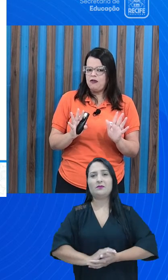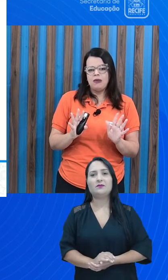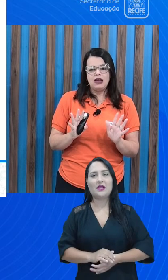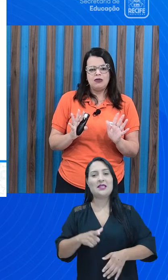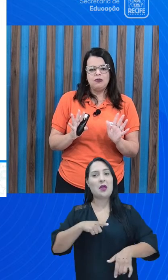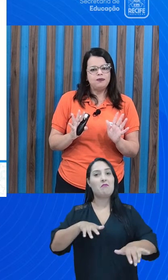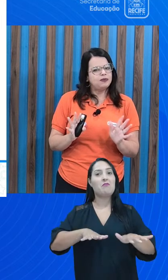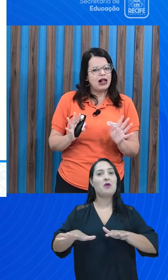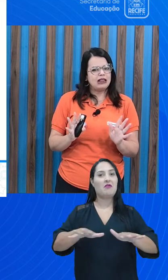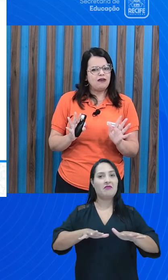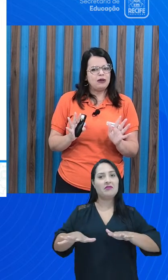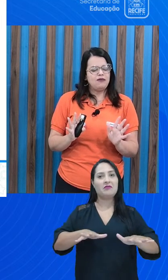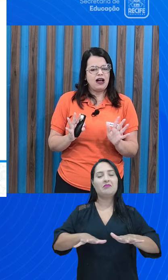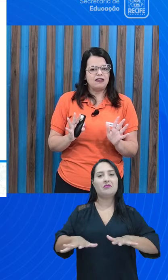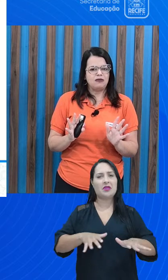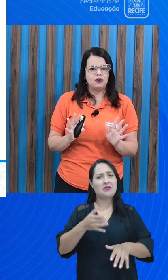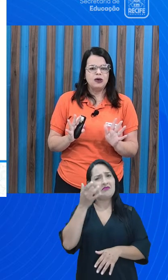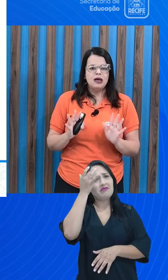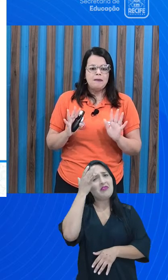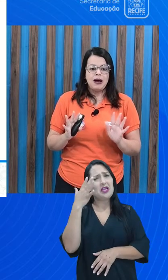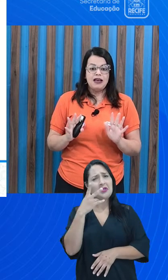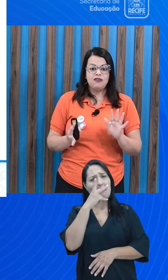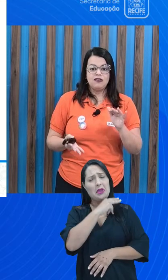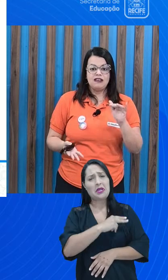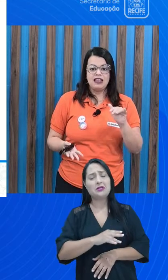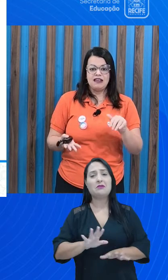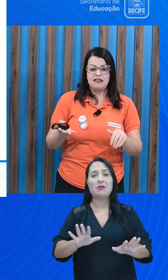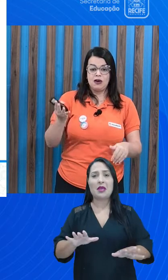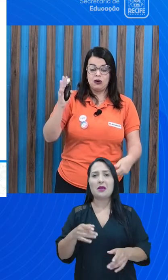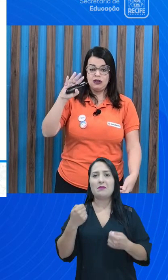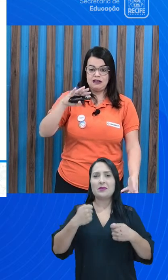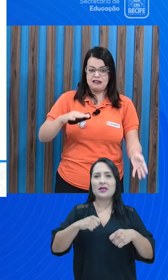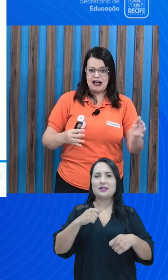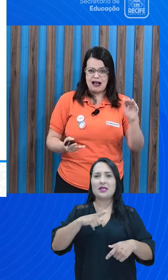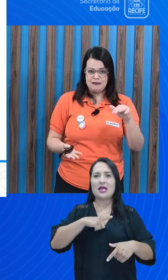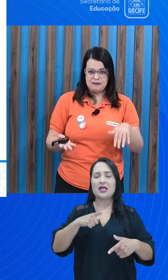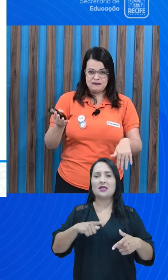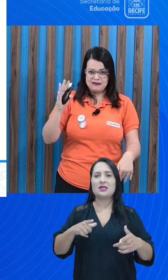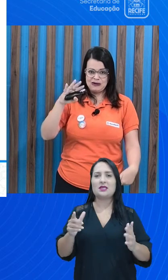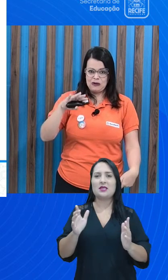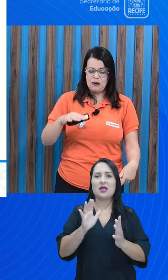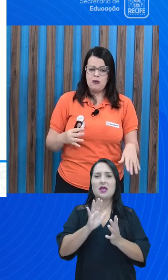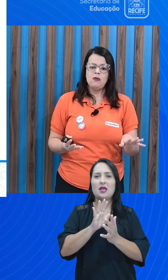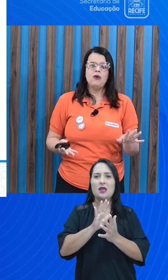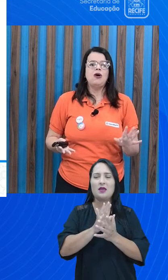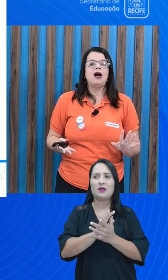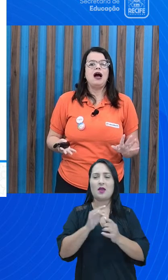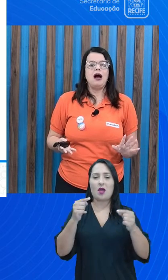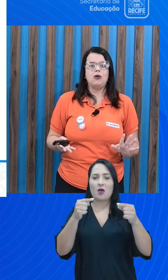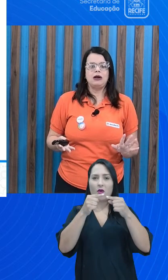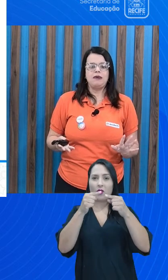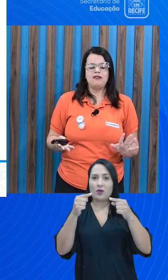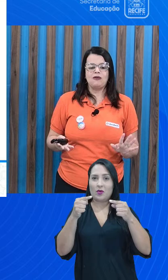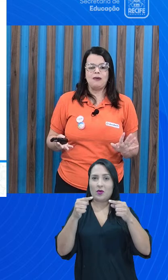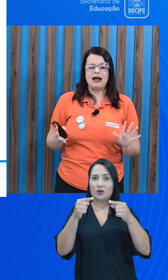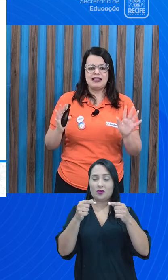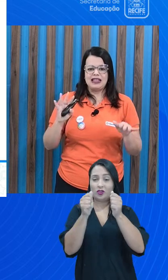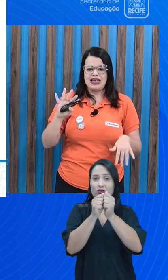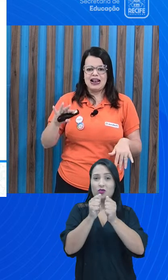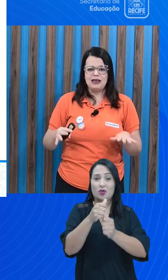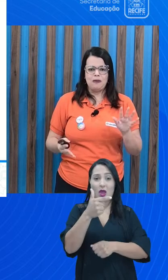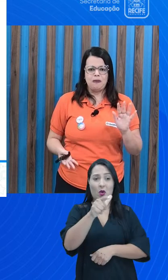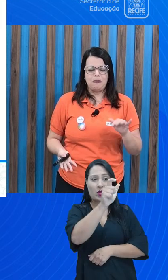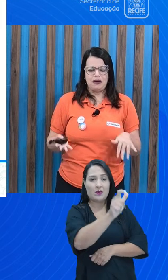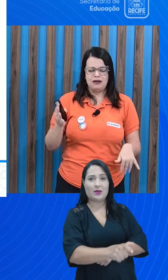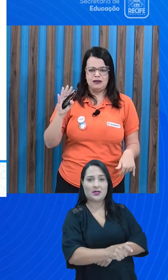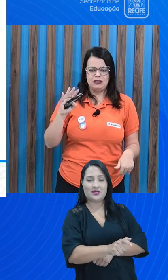um movimento relativamente fácil. Mas você tem que sincronizar com a outra pessoa, bater